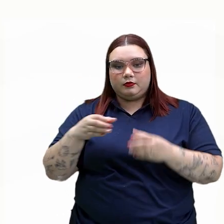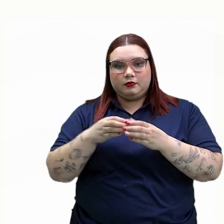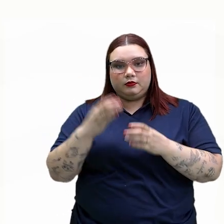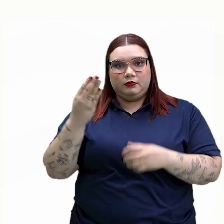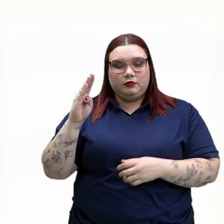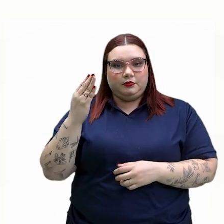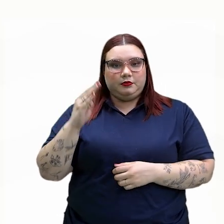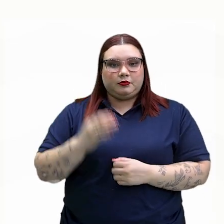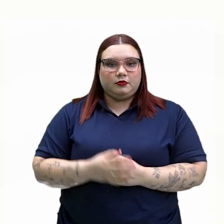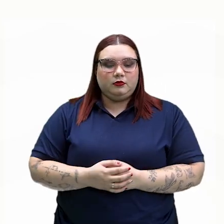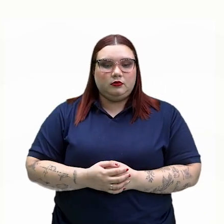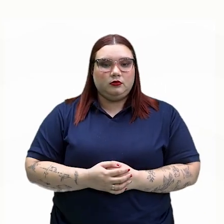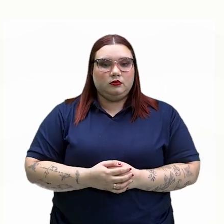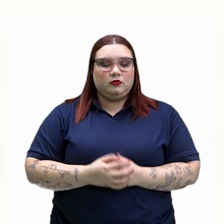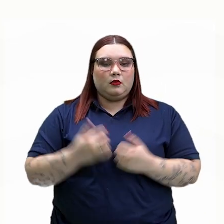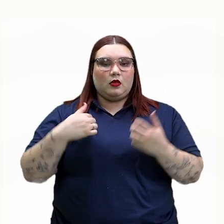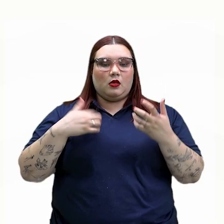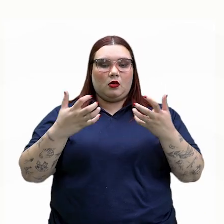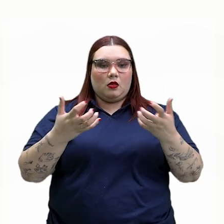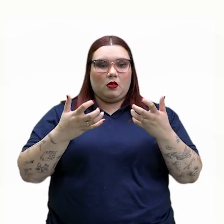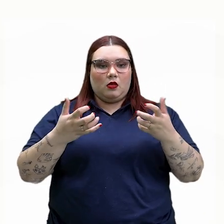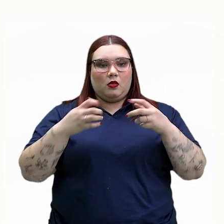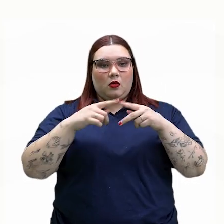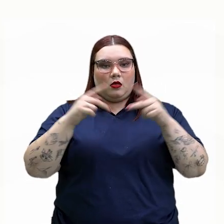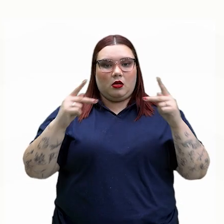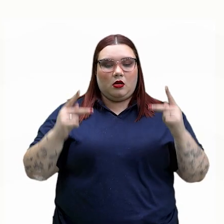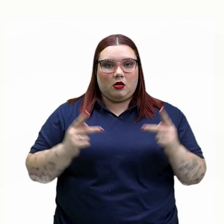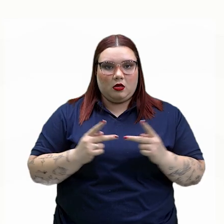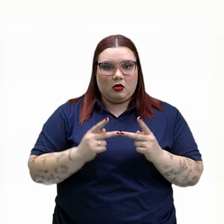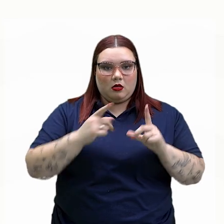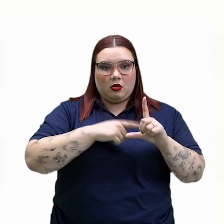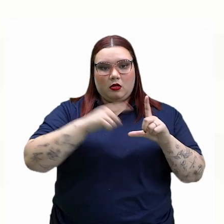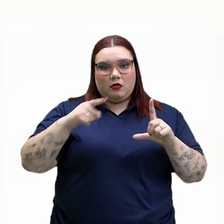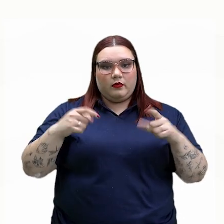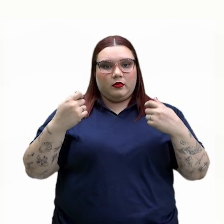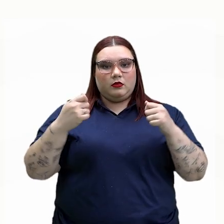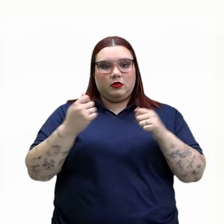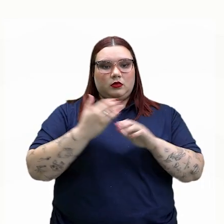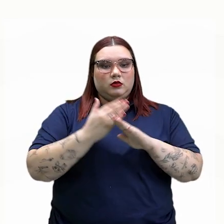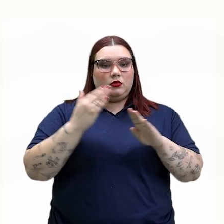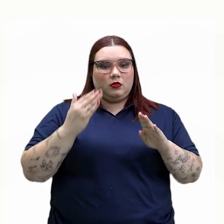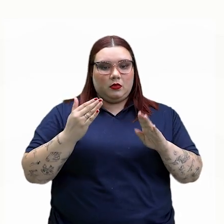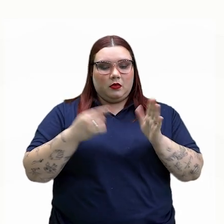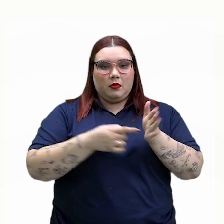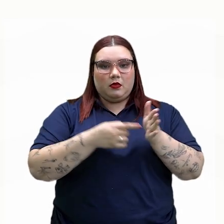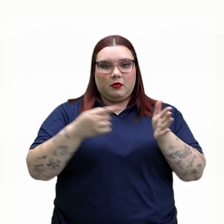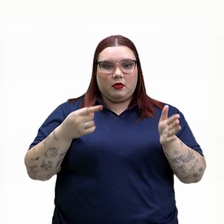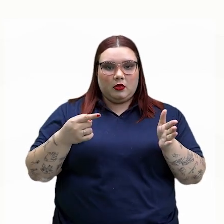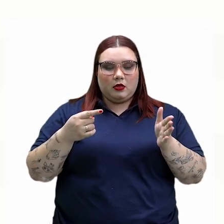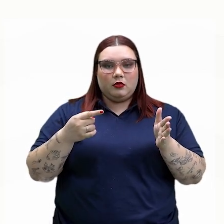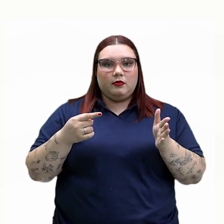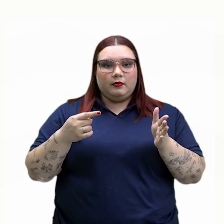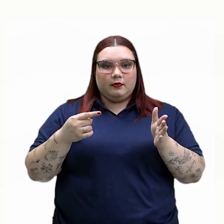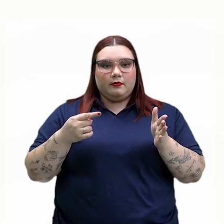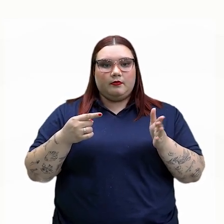biologia. E aí, ó, como eu quero um gráfico de setores, eu vou determinar primeiro